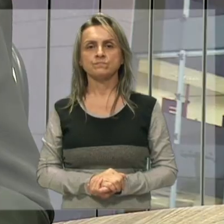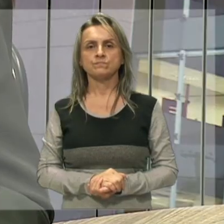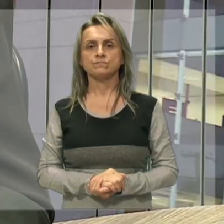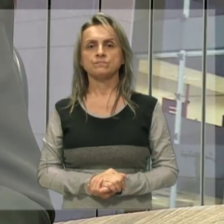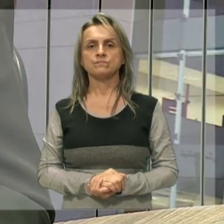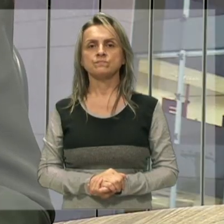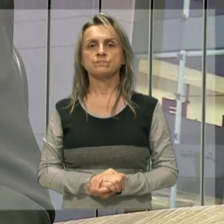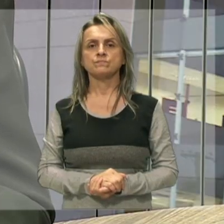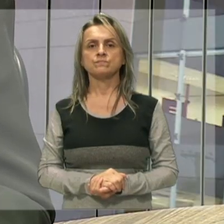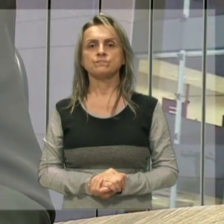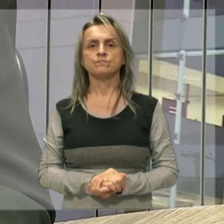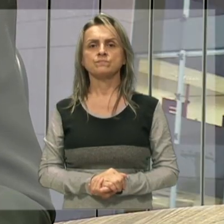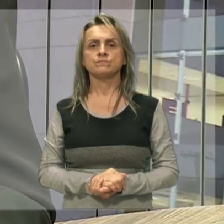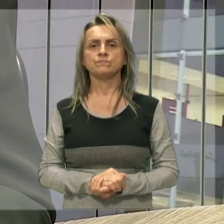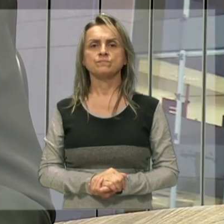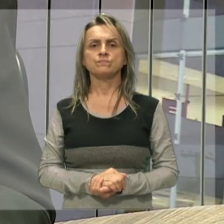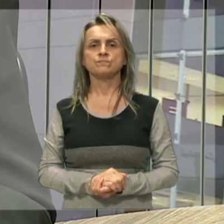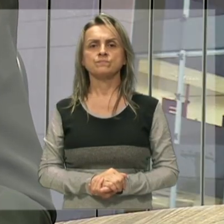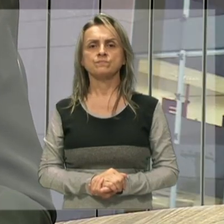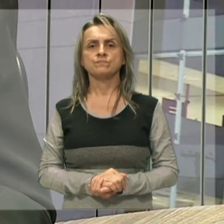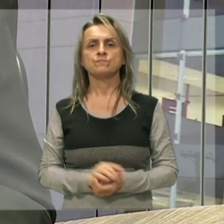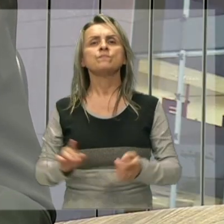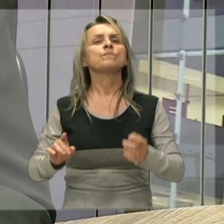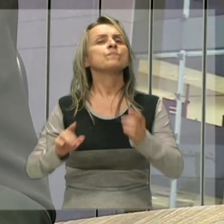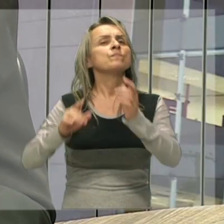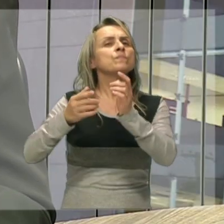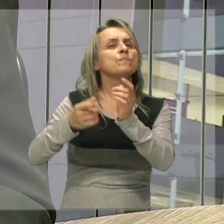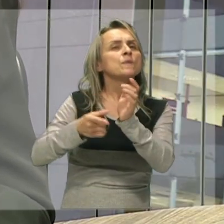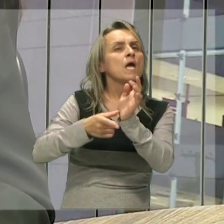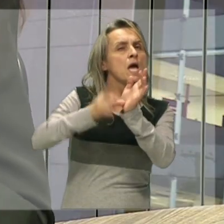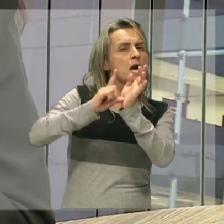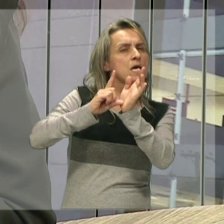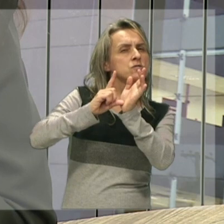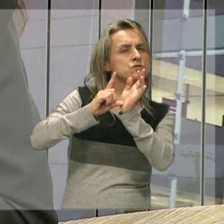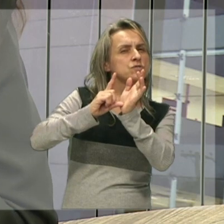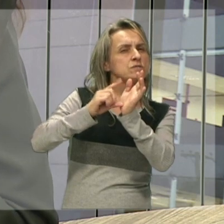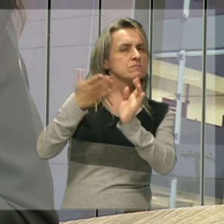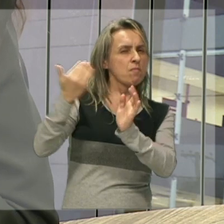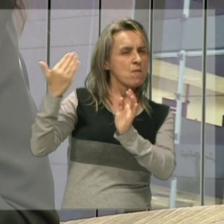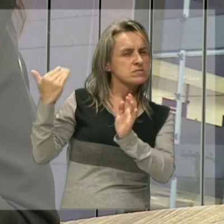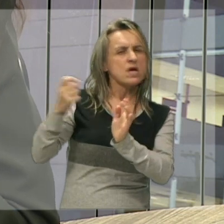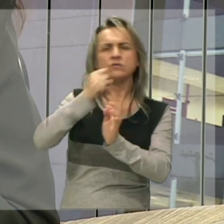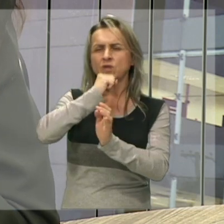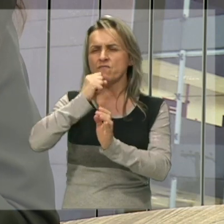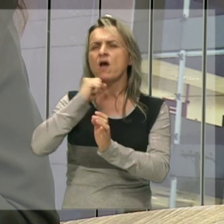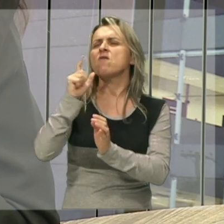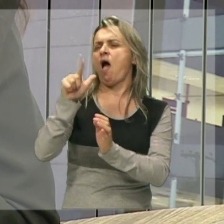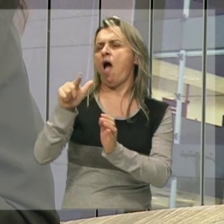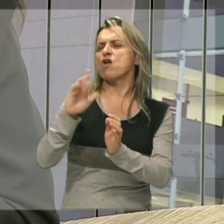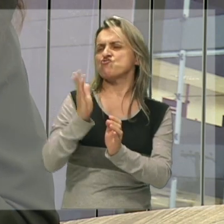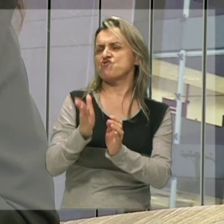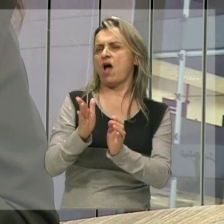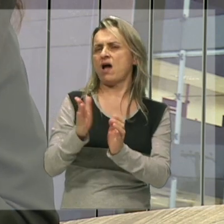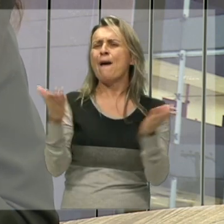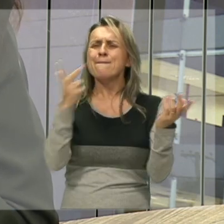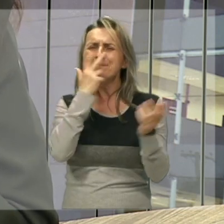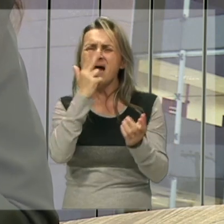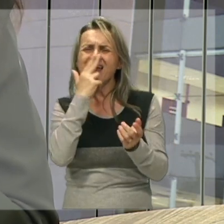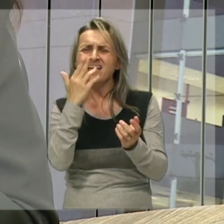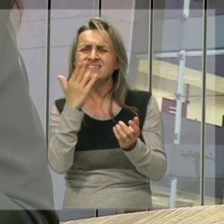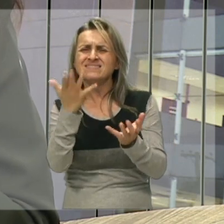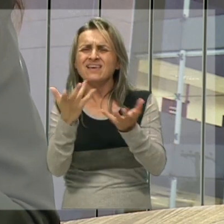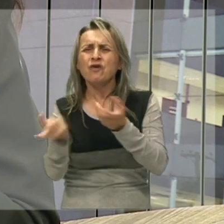ali. Só que antes era assim, e ele parece que querem voltar que isso aconteça novamente. Na opinião